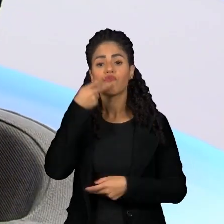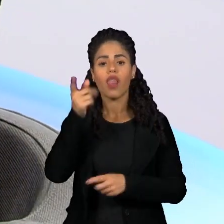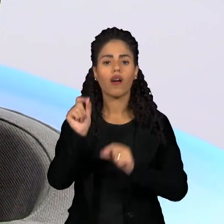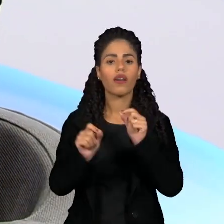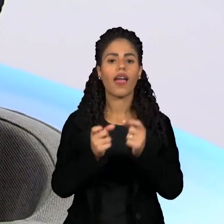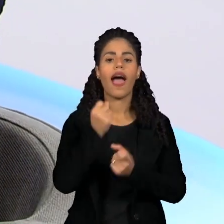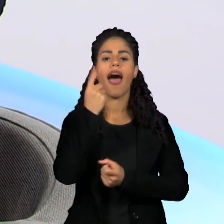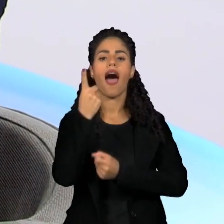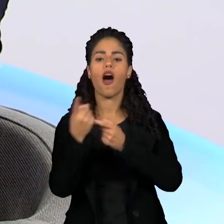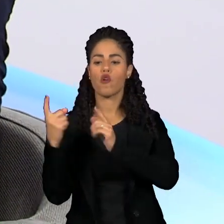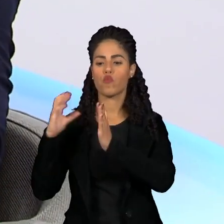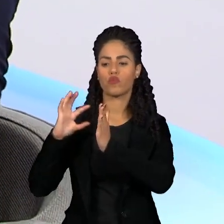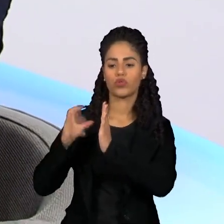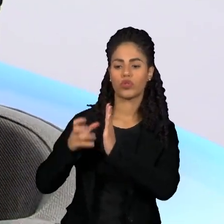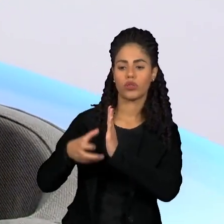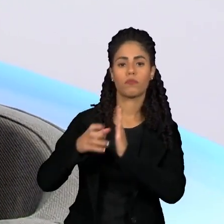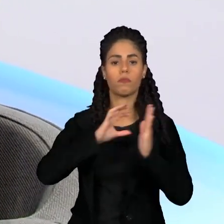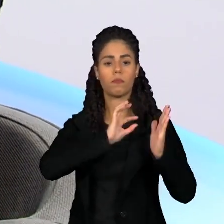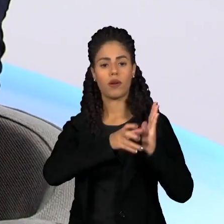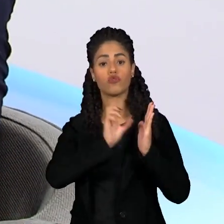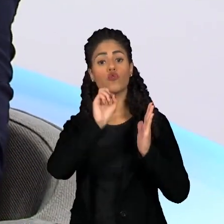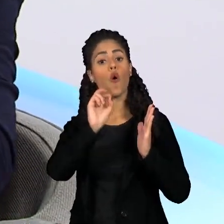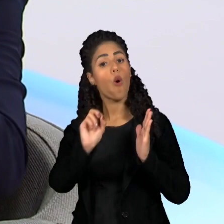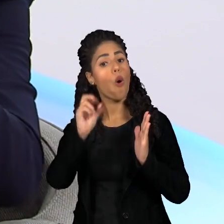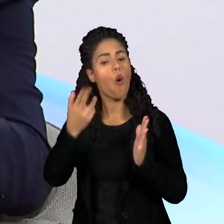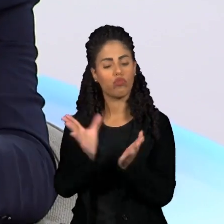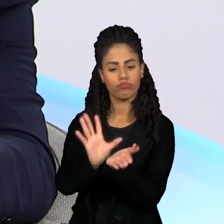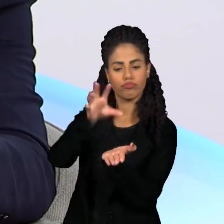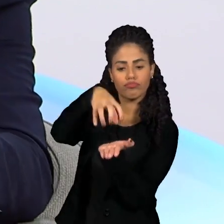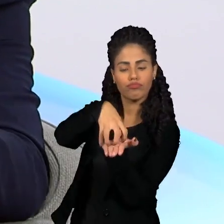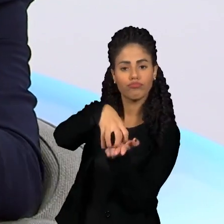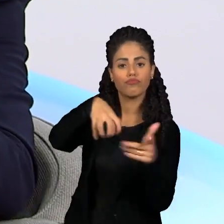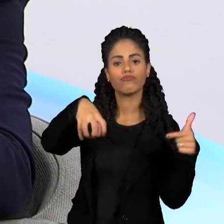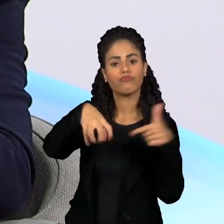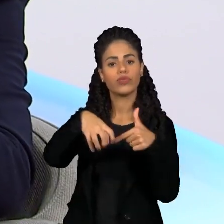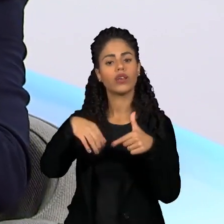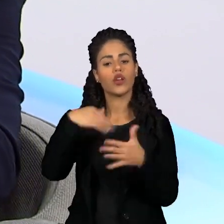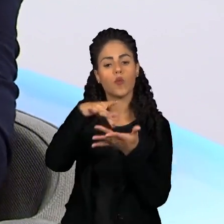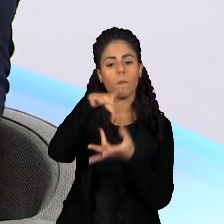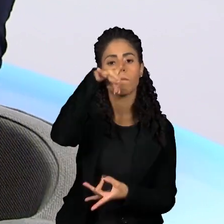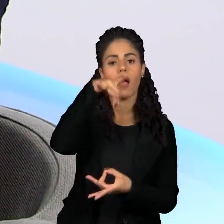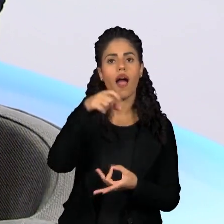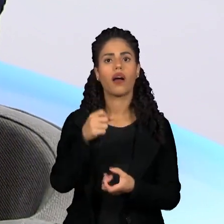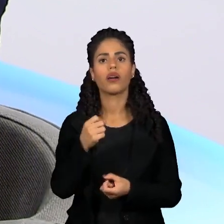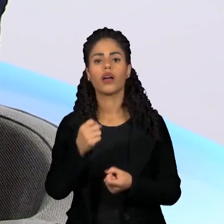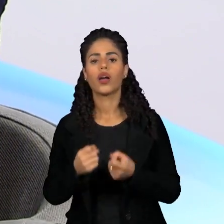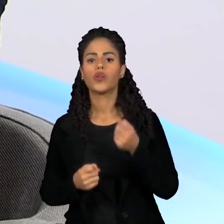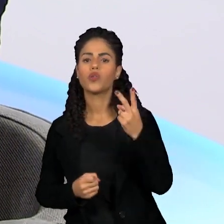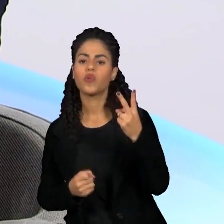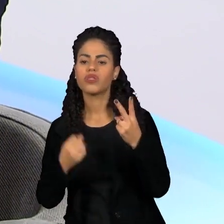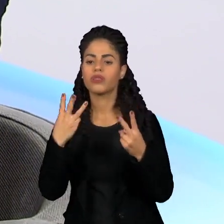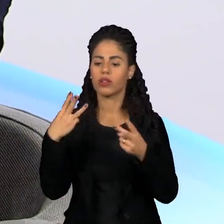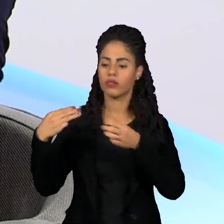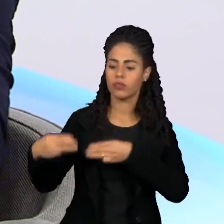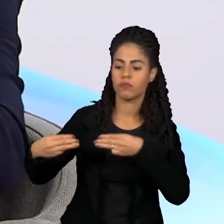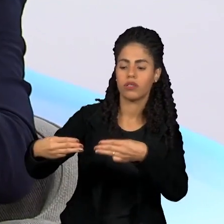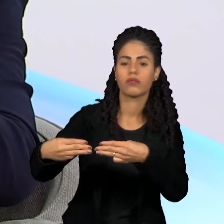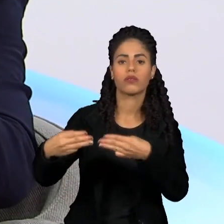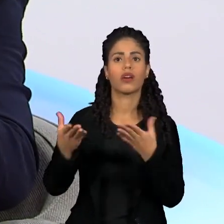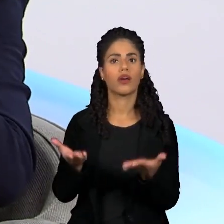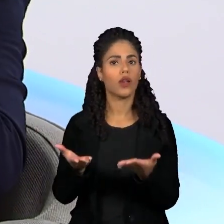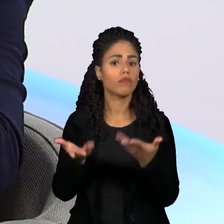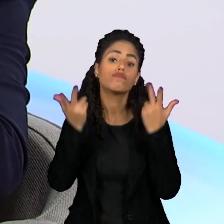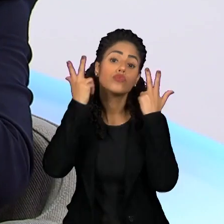uns partidos de centro ou de centrão em determinados momentos, ou de centro-democráticos em outros, tenham 2, 3 ministérios, e aí é